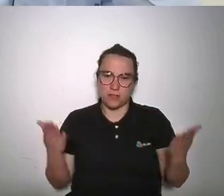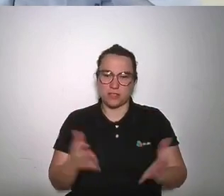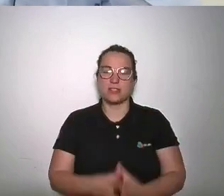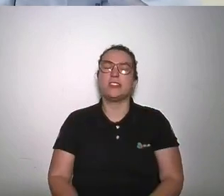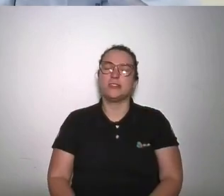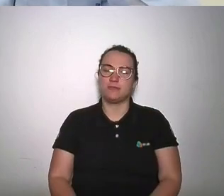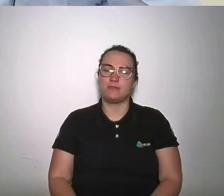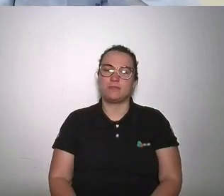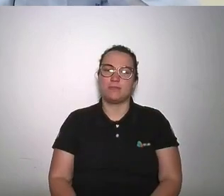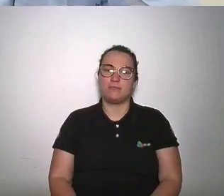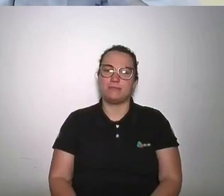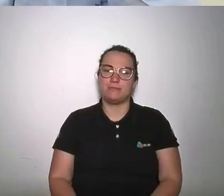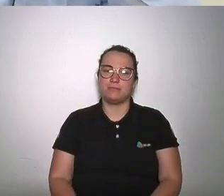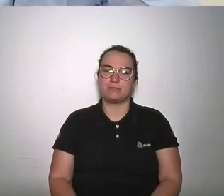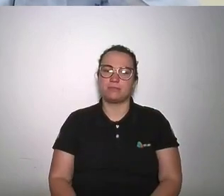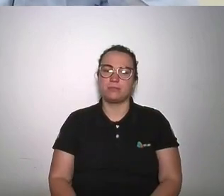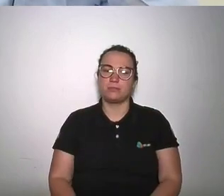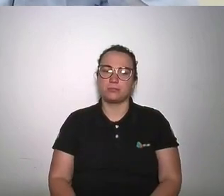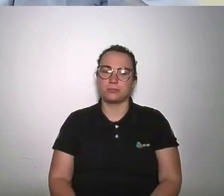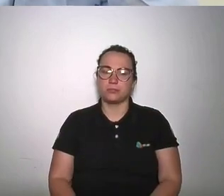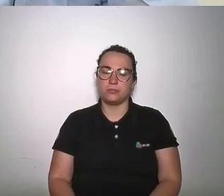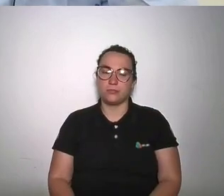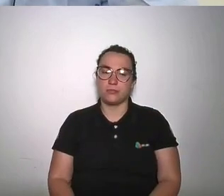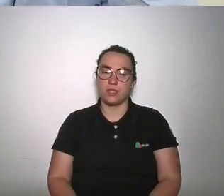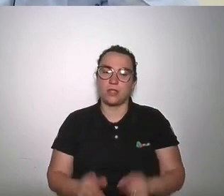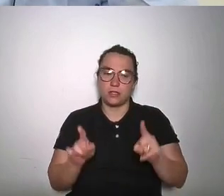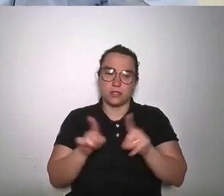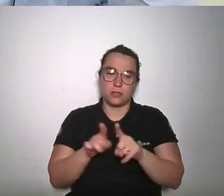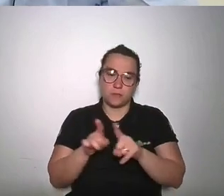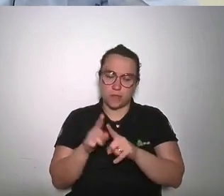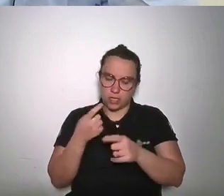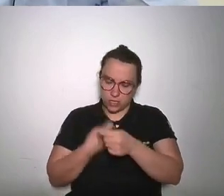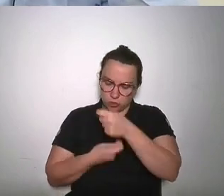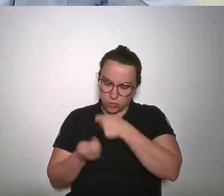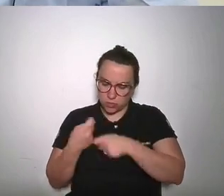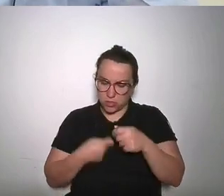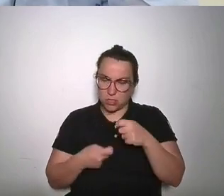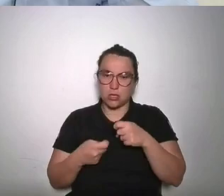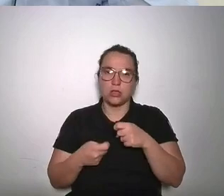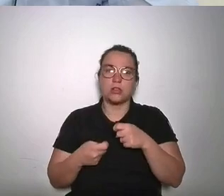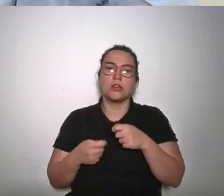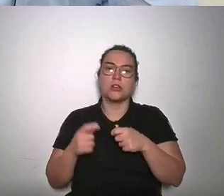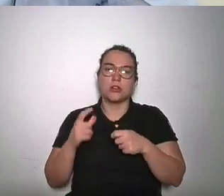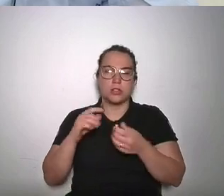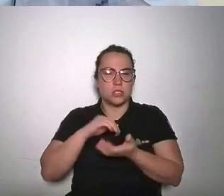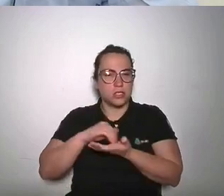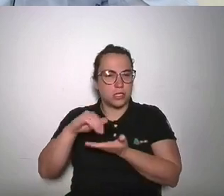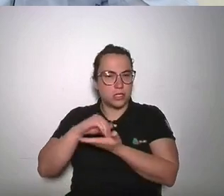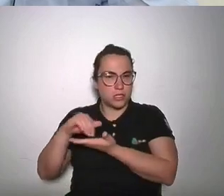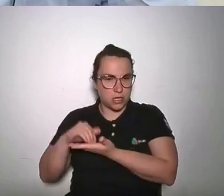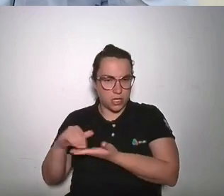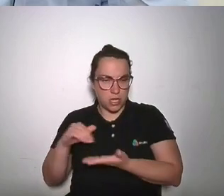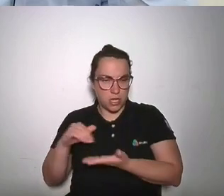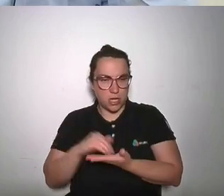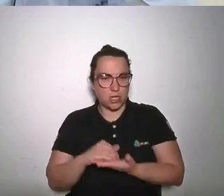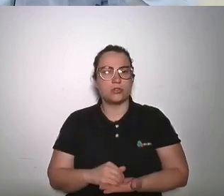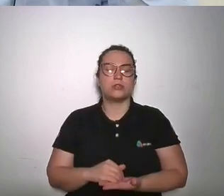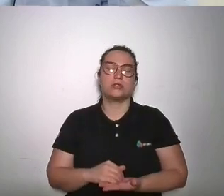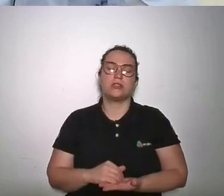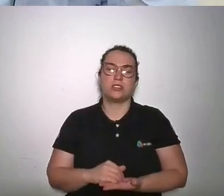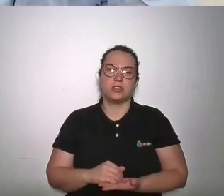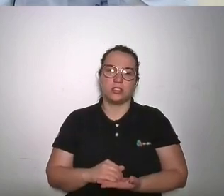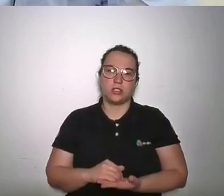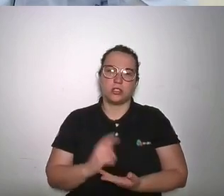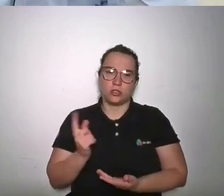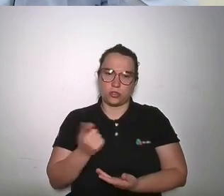dizer, né? Dizer que a nossa administração tem pautado, os secretários sabem que nós